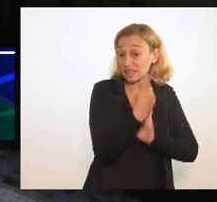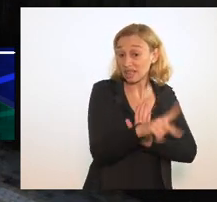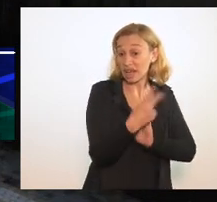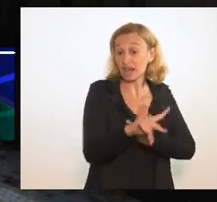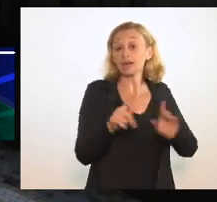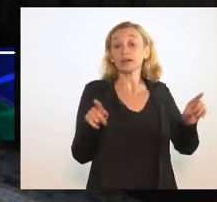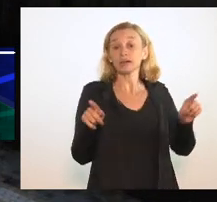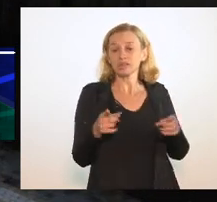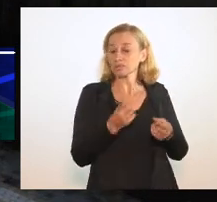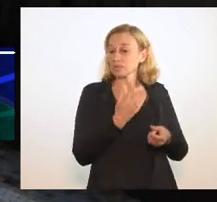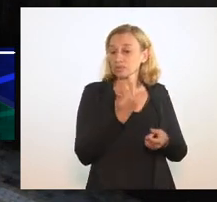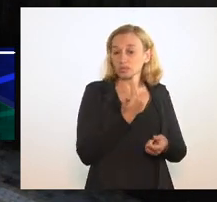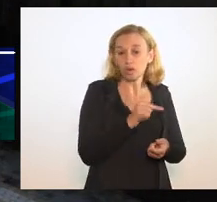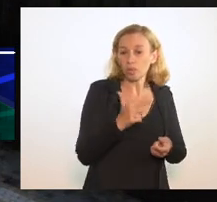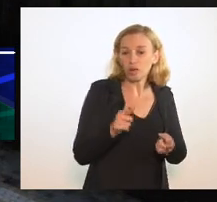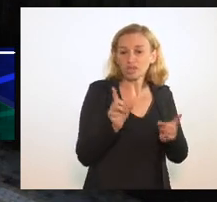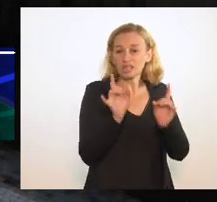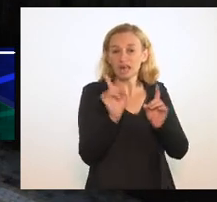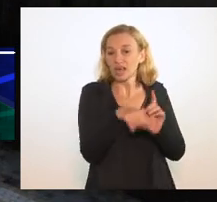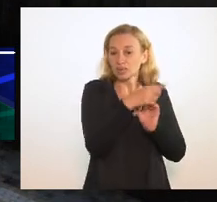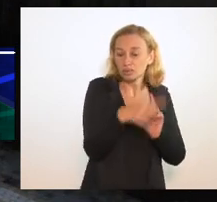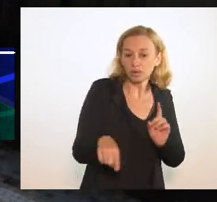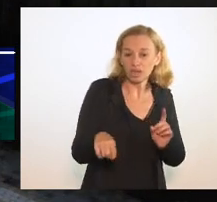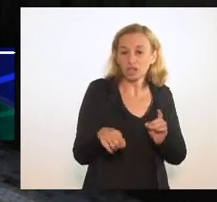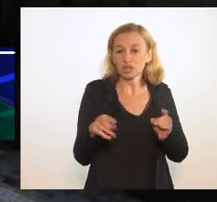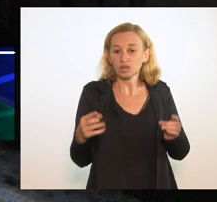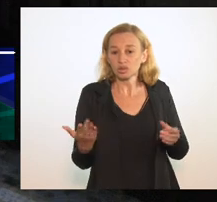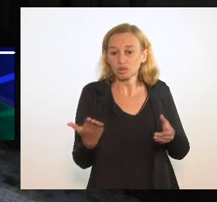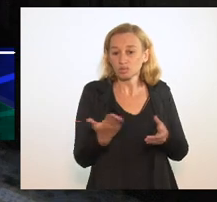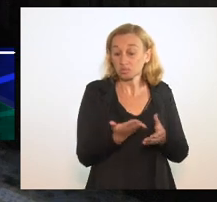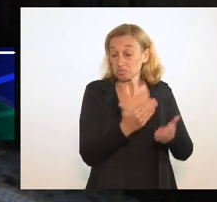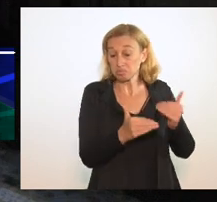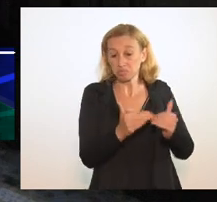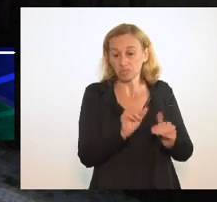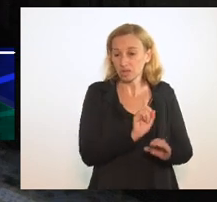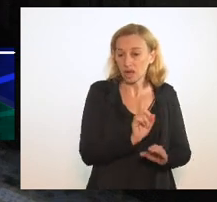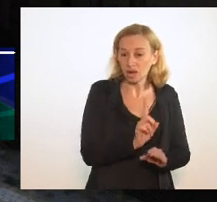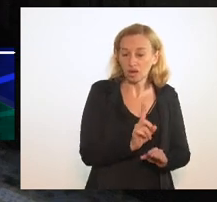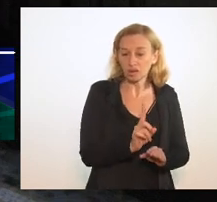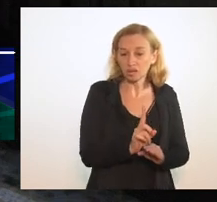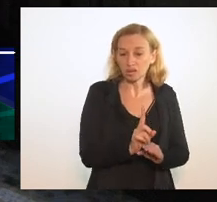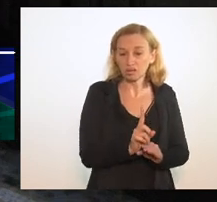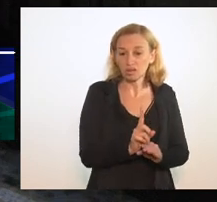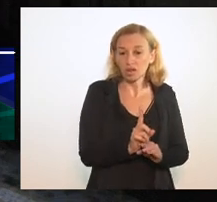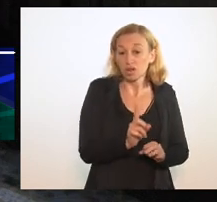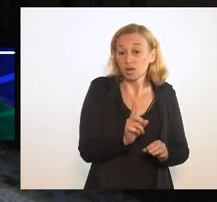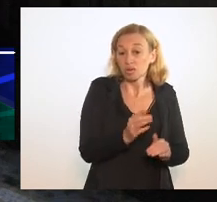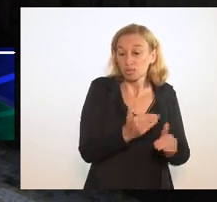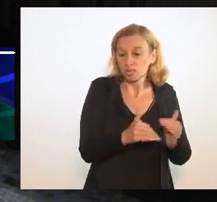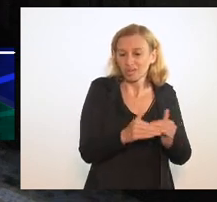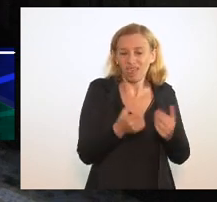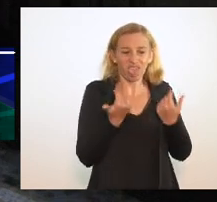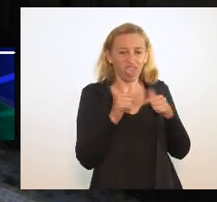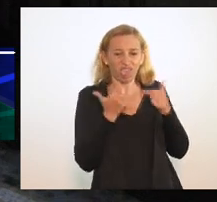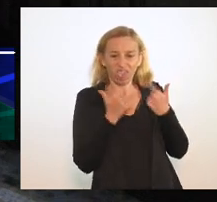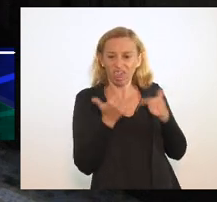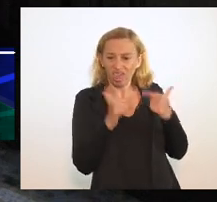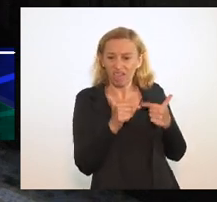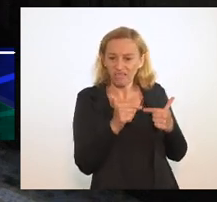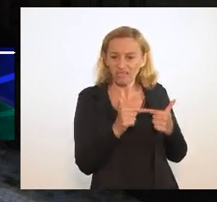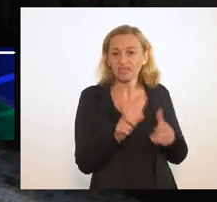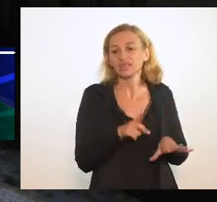pode ser esvaziada por processos de deslegitimação, por processos de até deboche na